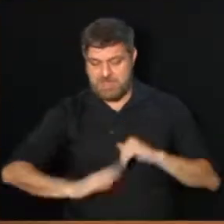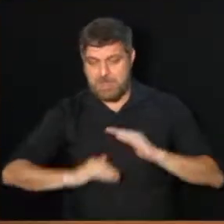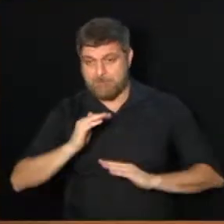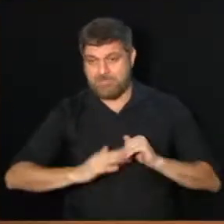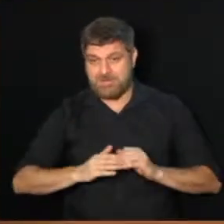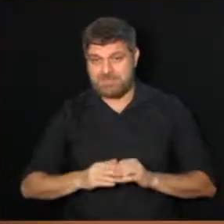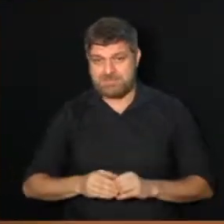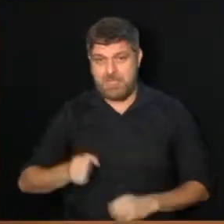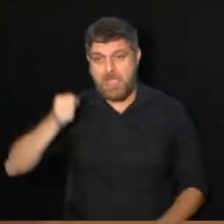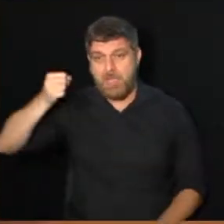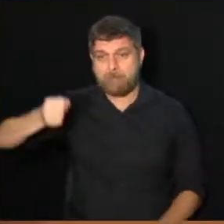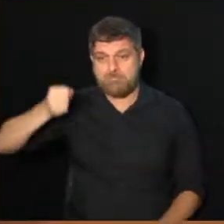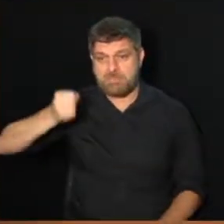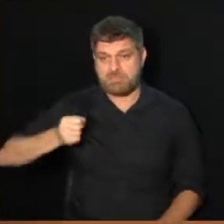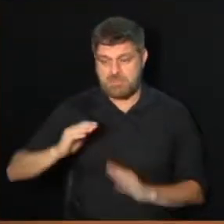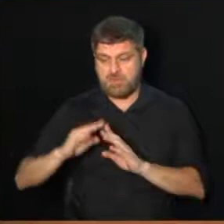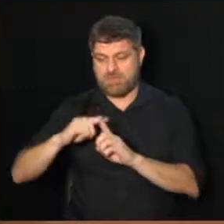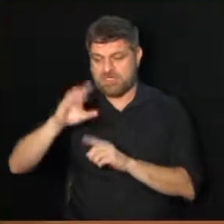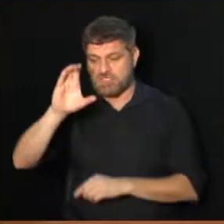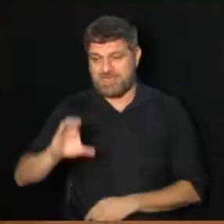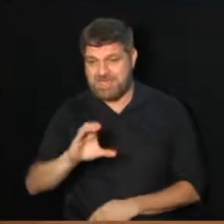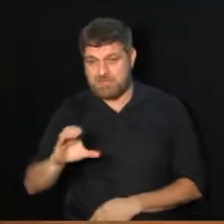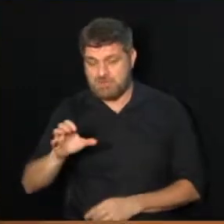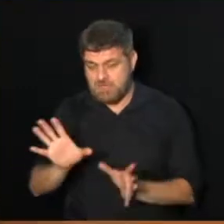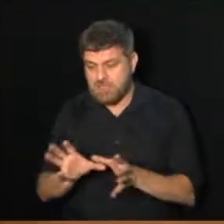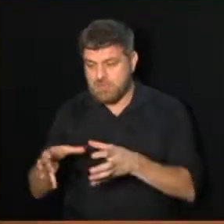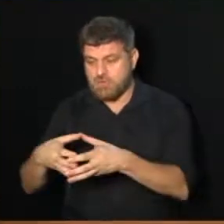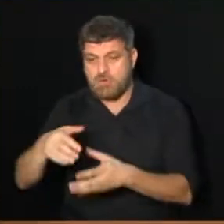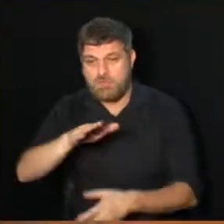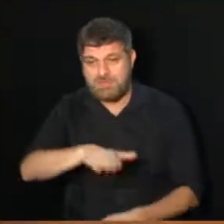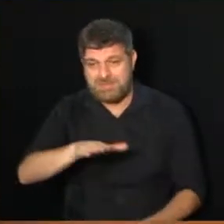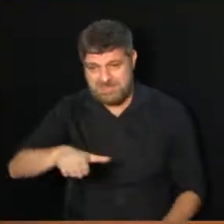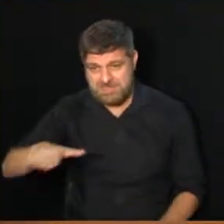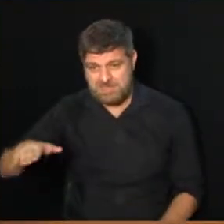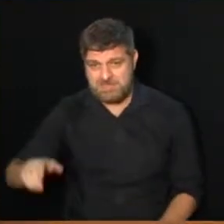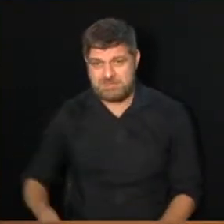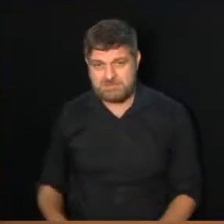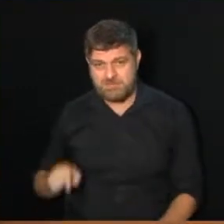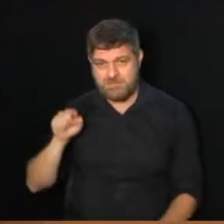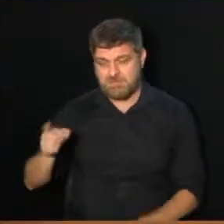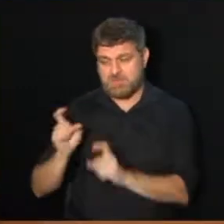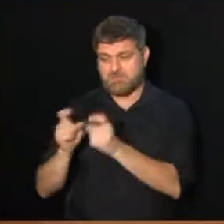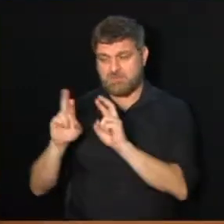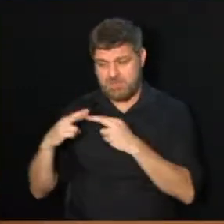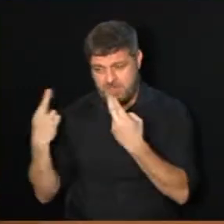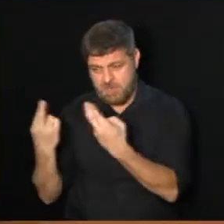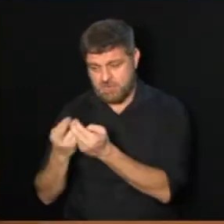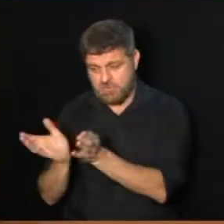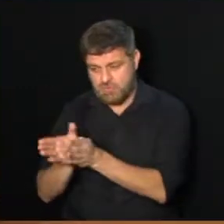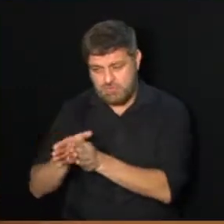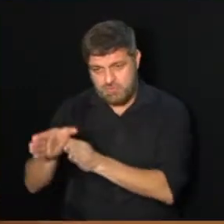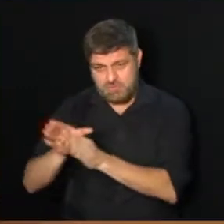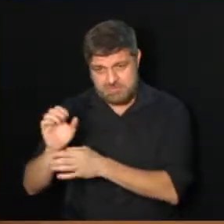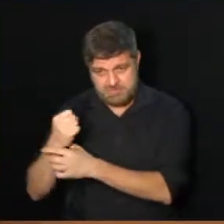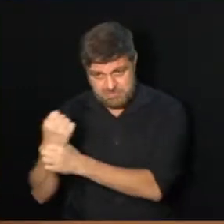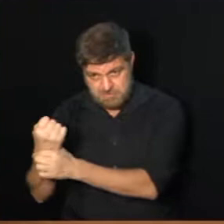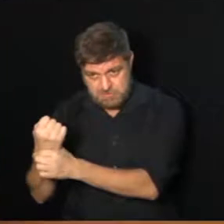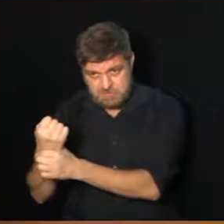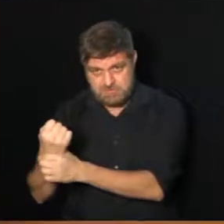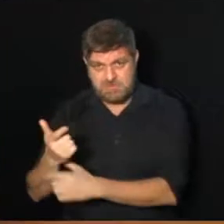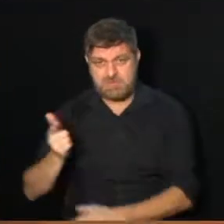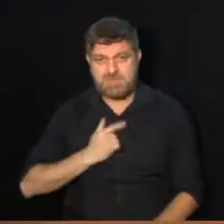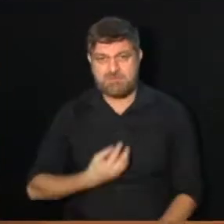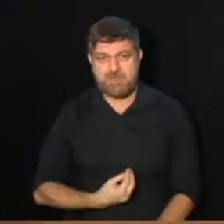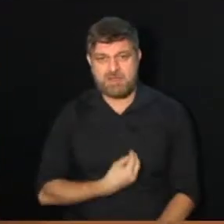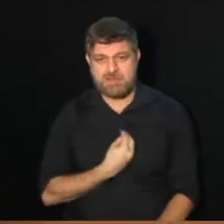da criança. Eu afirmei isso ontem na seccional ali da John Boy, numa reunião do Conselho, onde estavam presentes